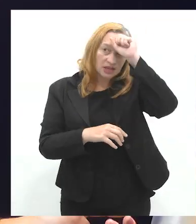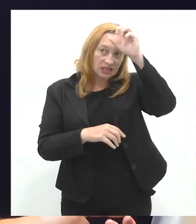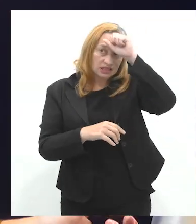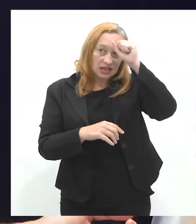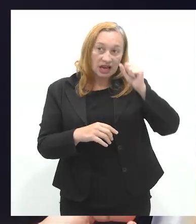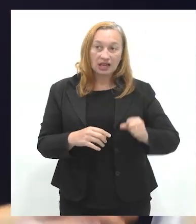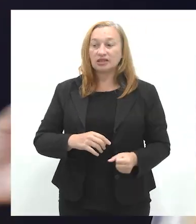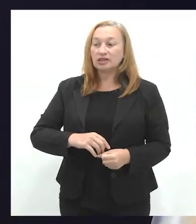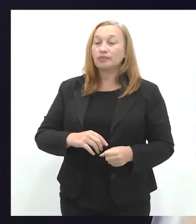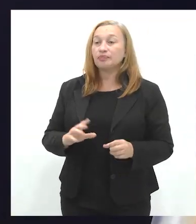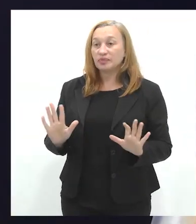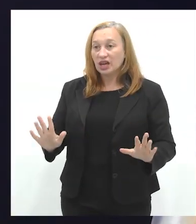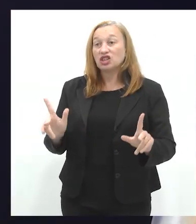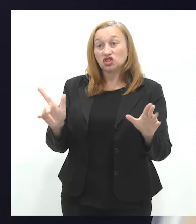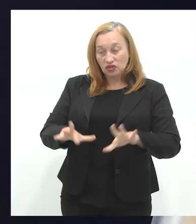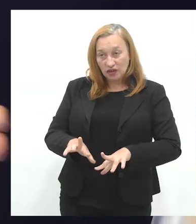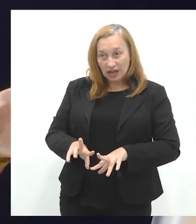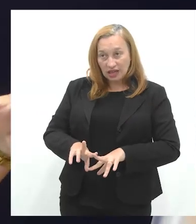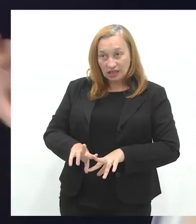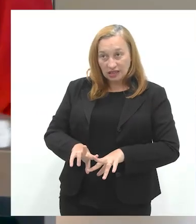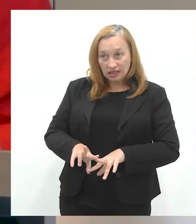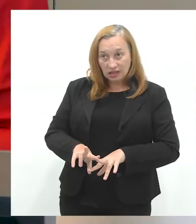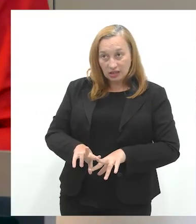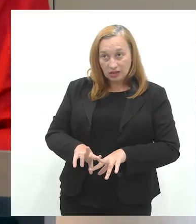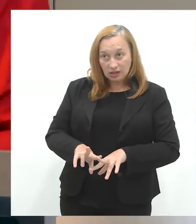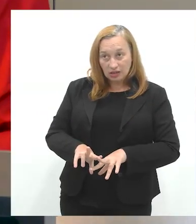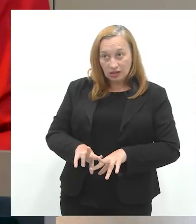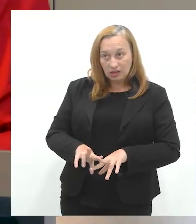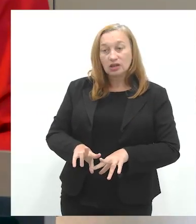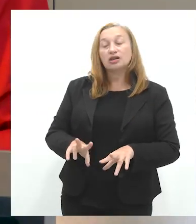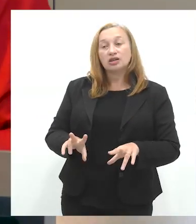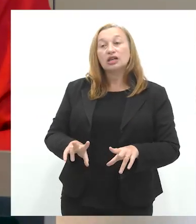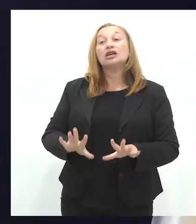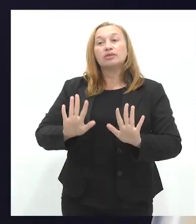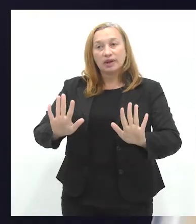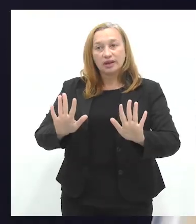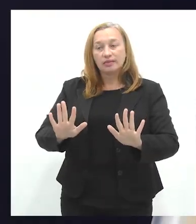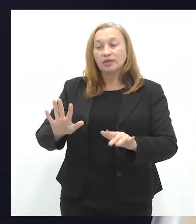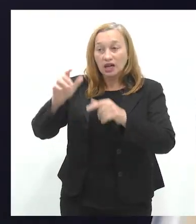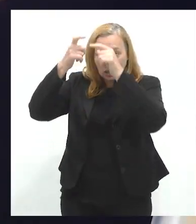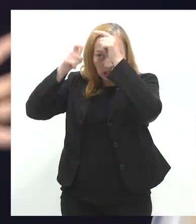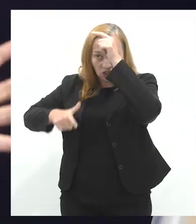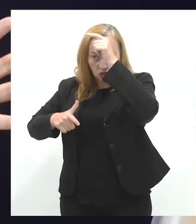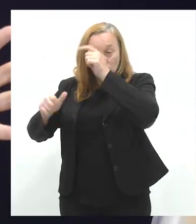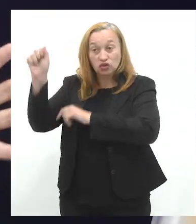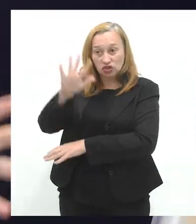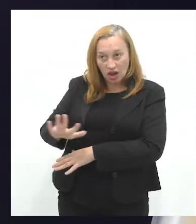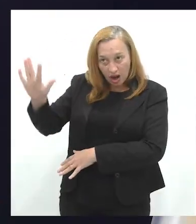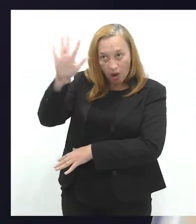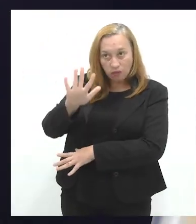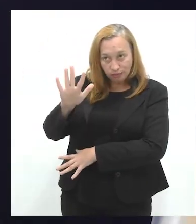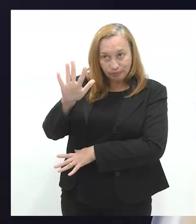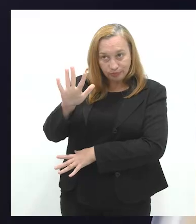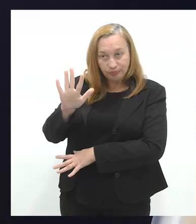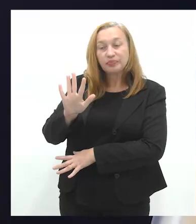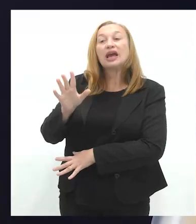aprendizado? São Transtorno. coisas diferentes ou eu trato da mesma Tá, vamos forma? lá. A gente estava falando de transtorno Ah, geral,